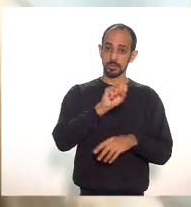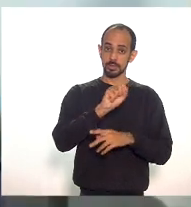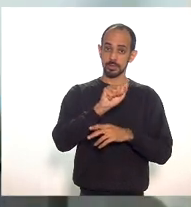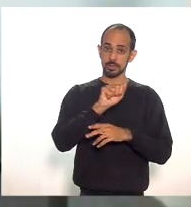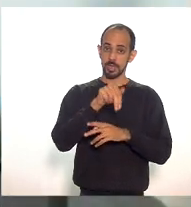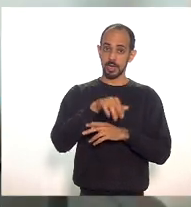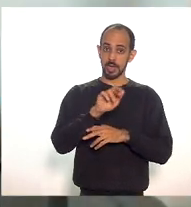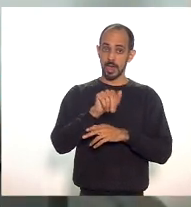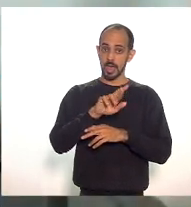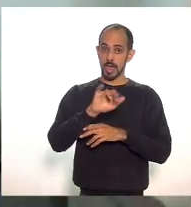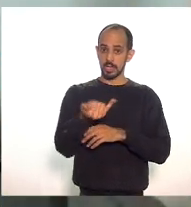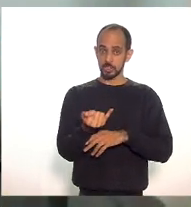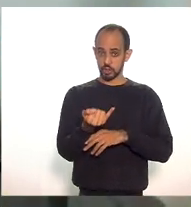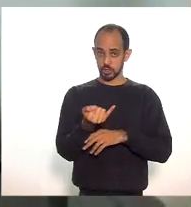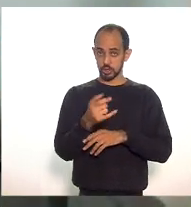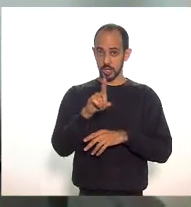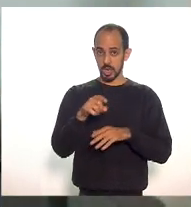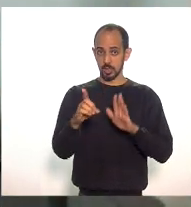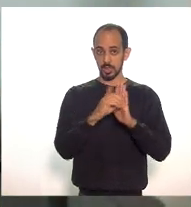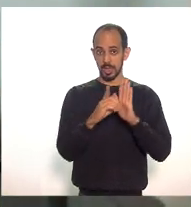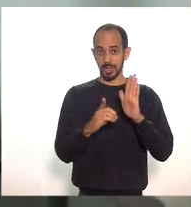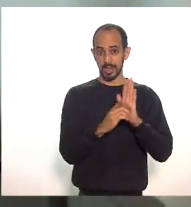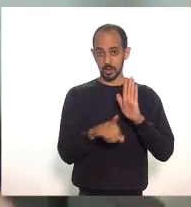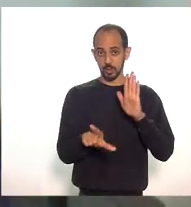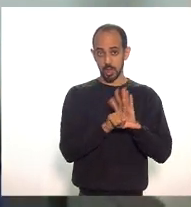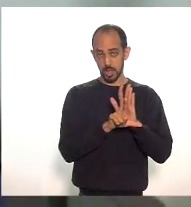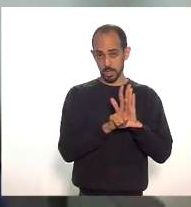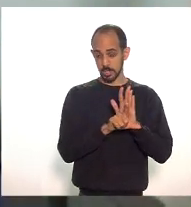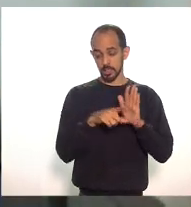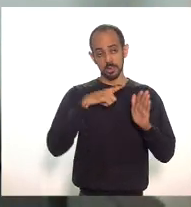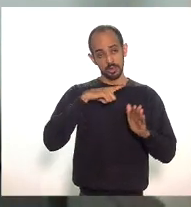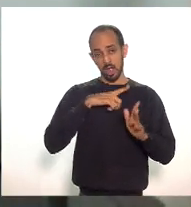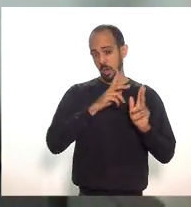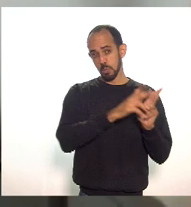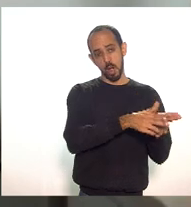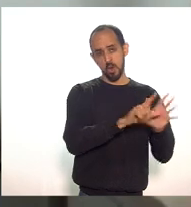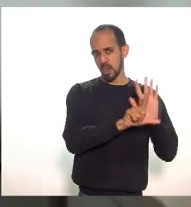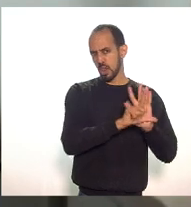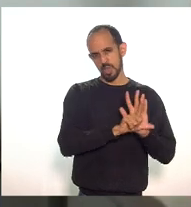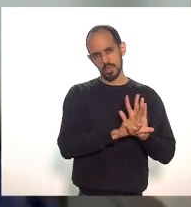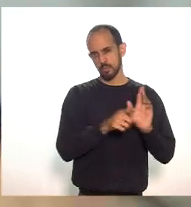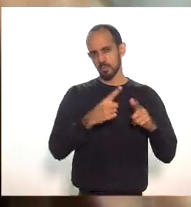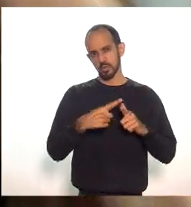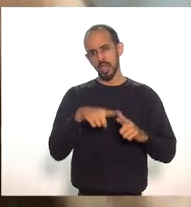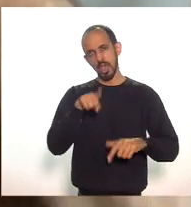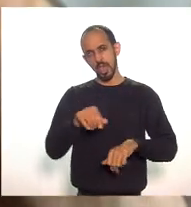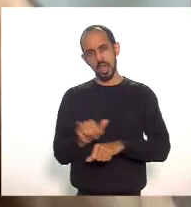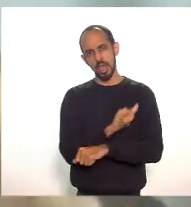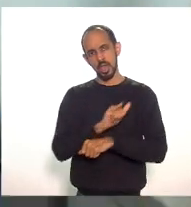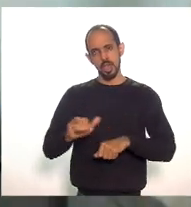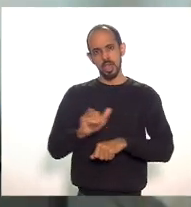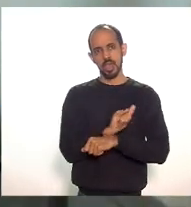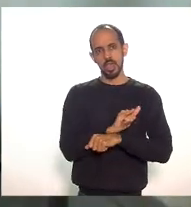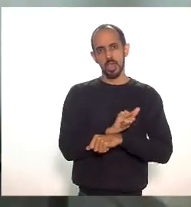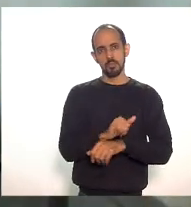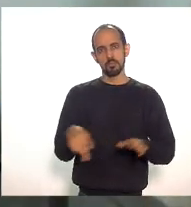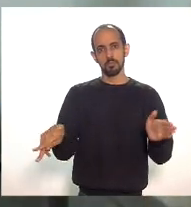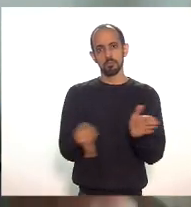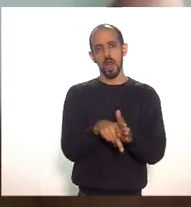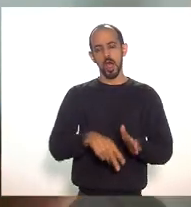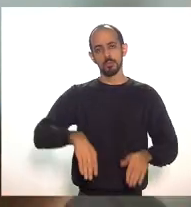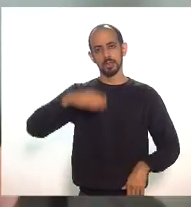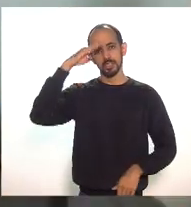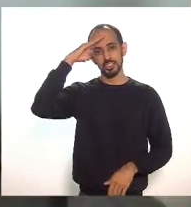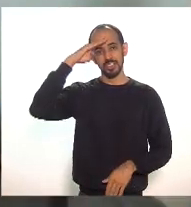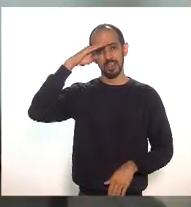decreto-lei tem força de lei porque o que é instrumento da ditadura